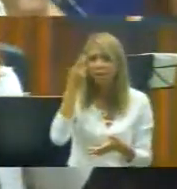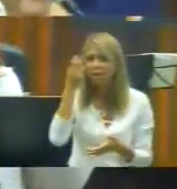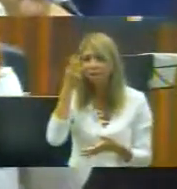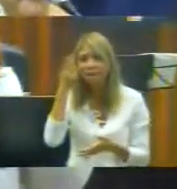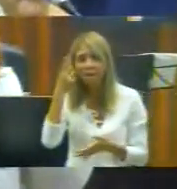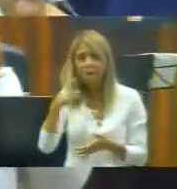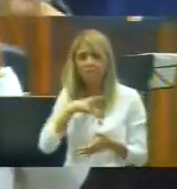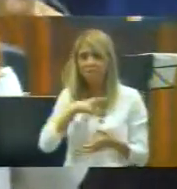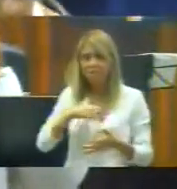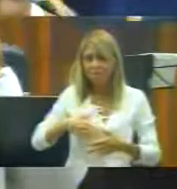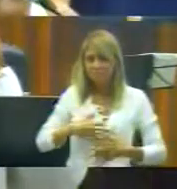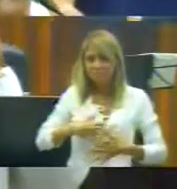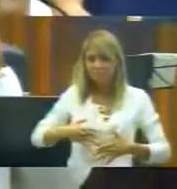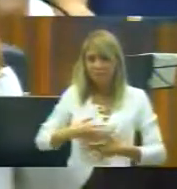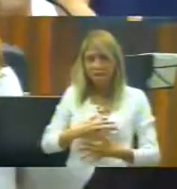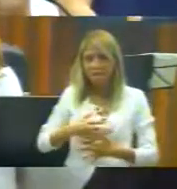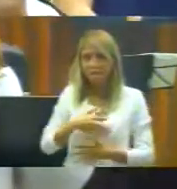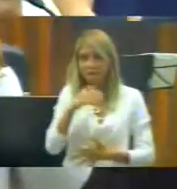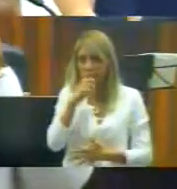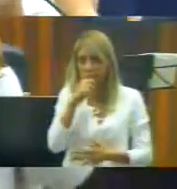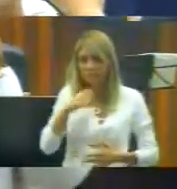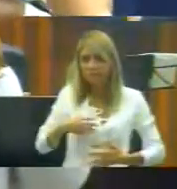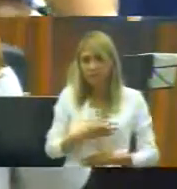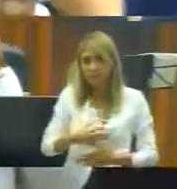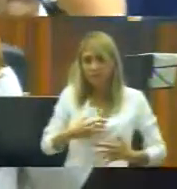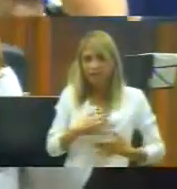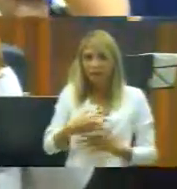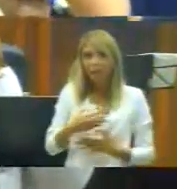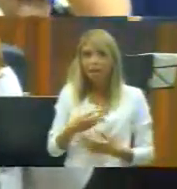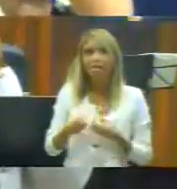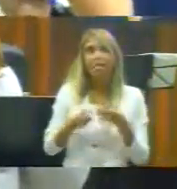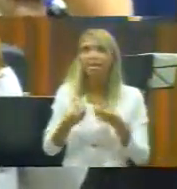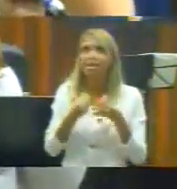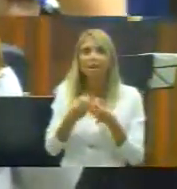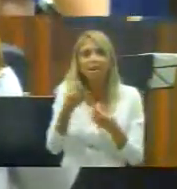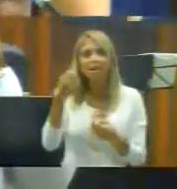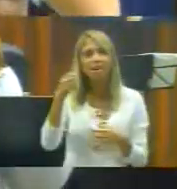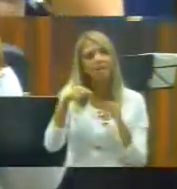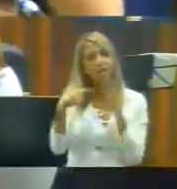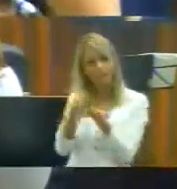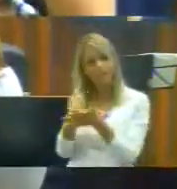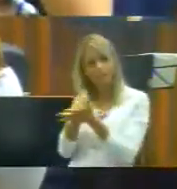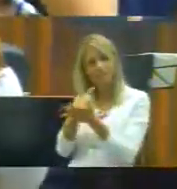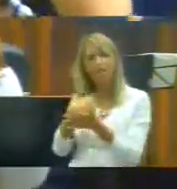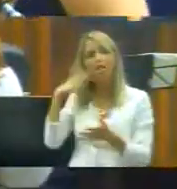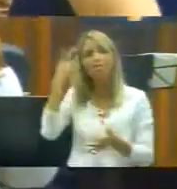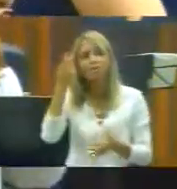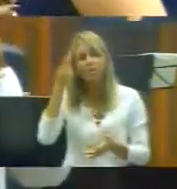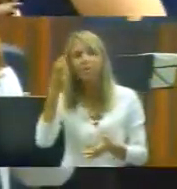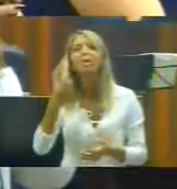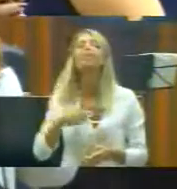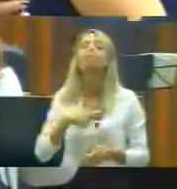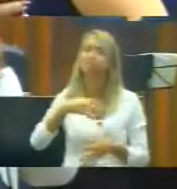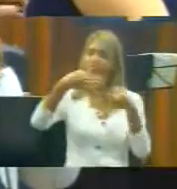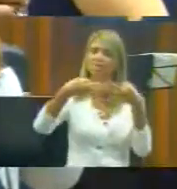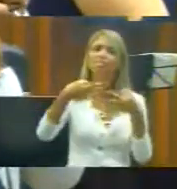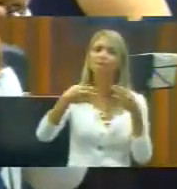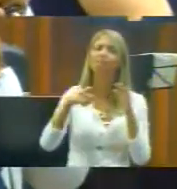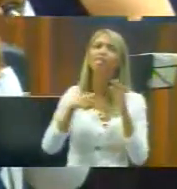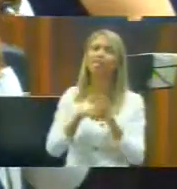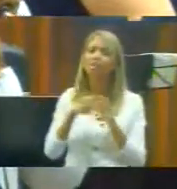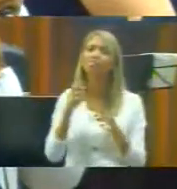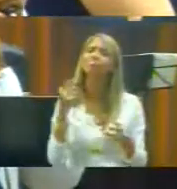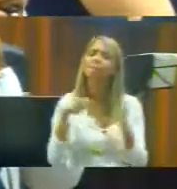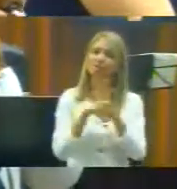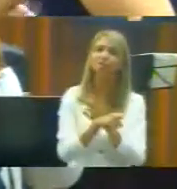está vivo, tudo que a gente vai fazer na nossa vida, a gente tem que ter um friozinho na barriga, né, Débora? E ela me pediu uns